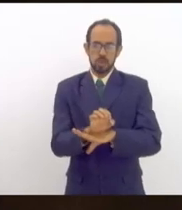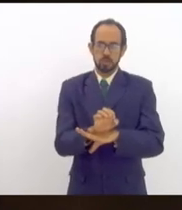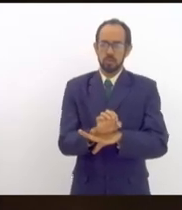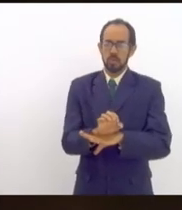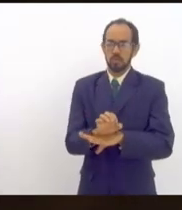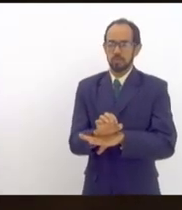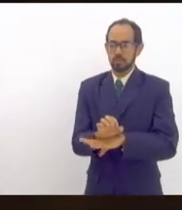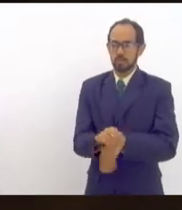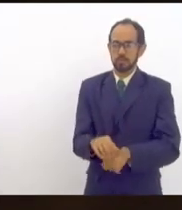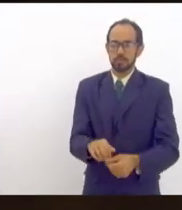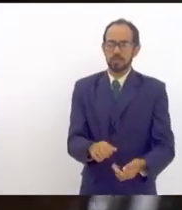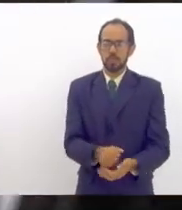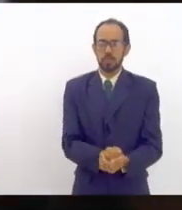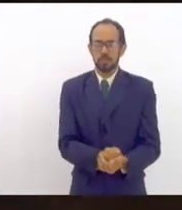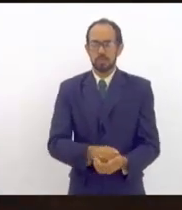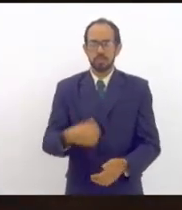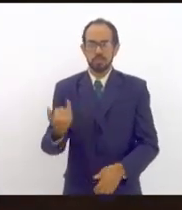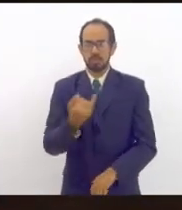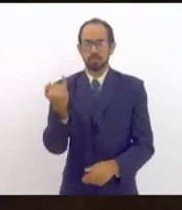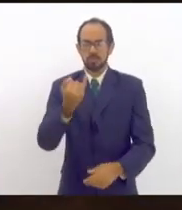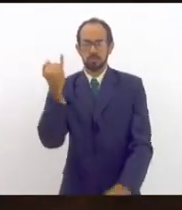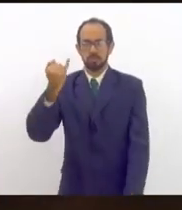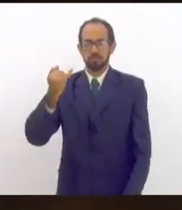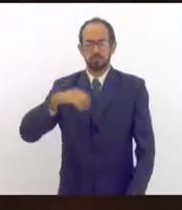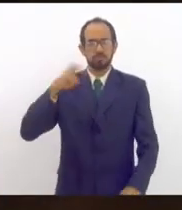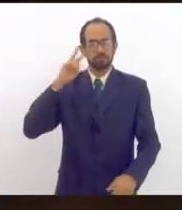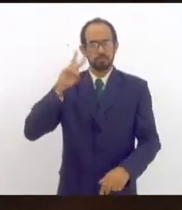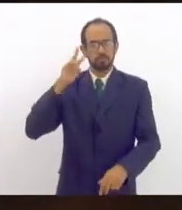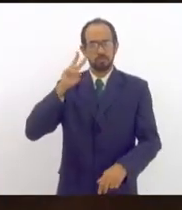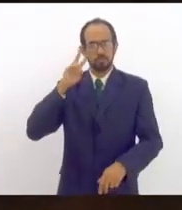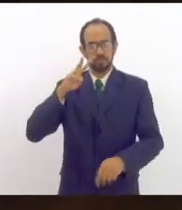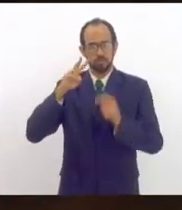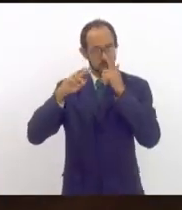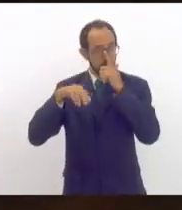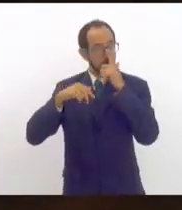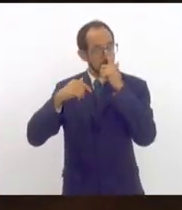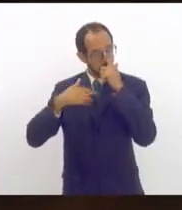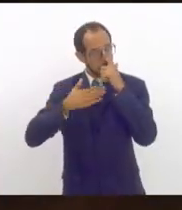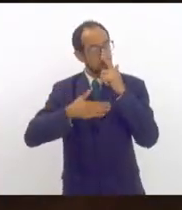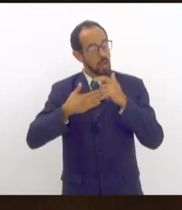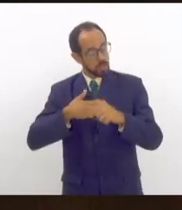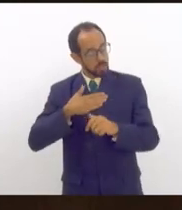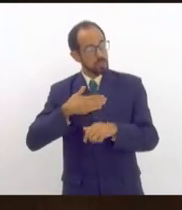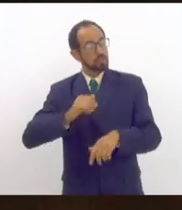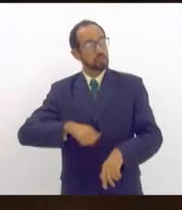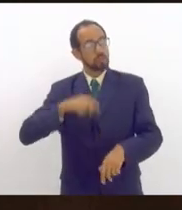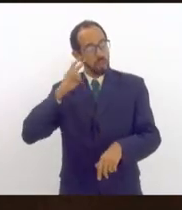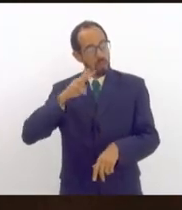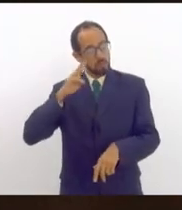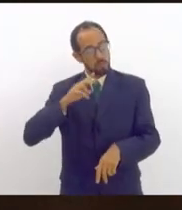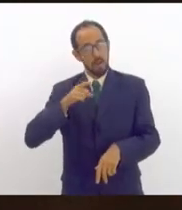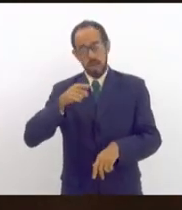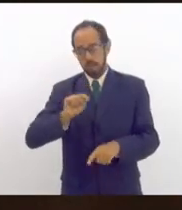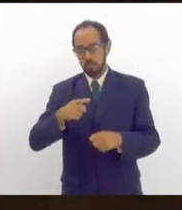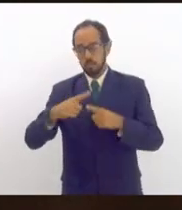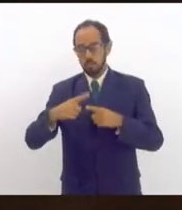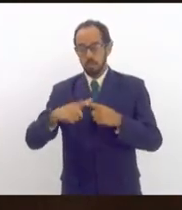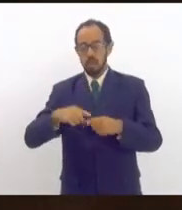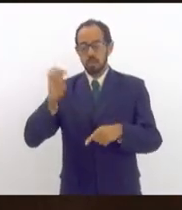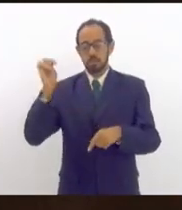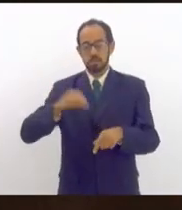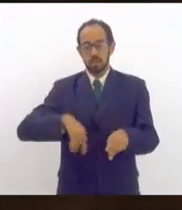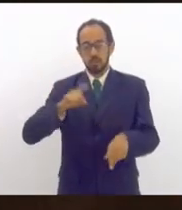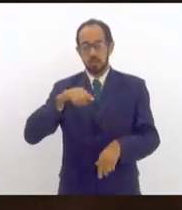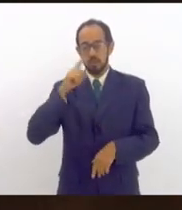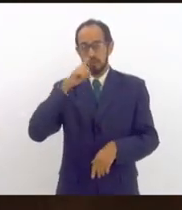importante a gente lembrar isso então gostaria de deixar registrado aqui porque é sim foi um